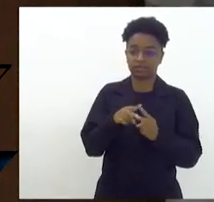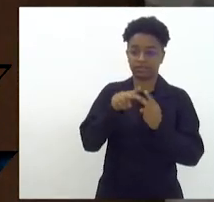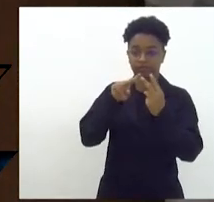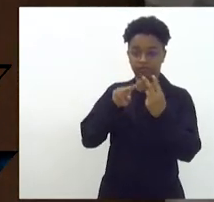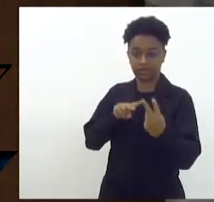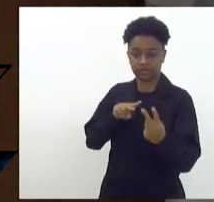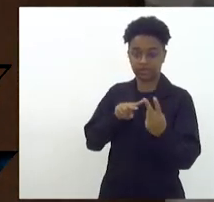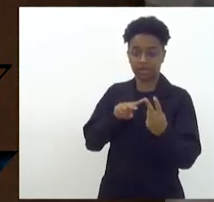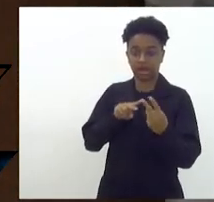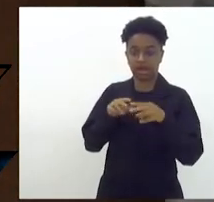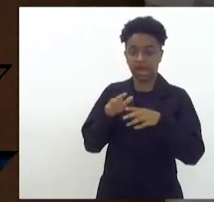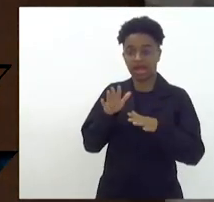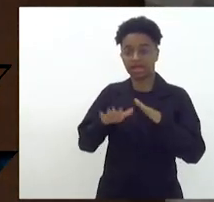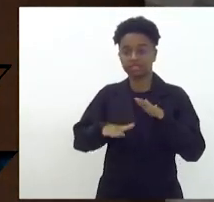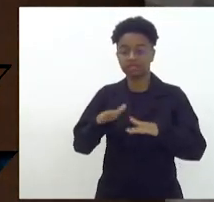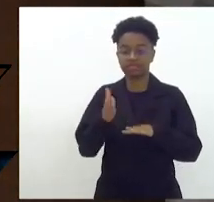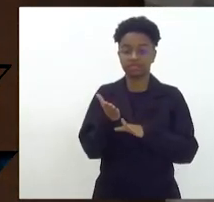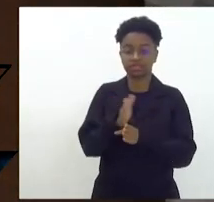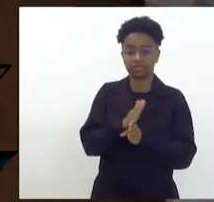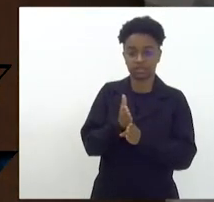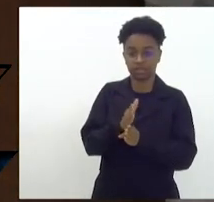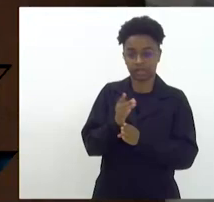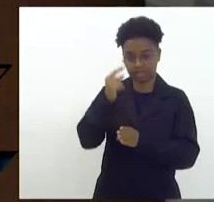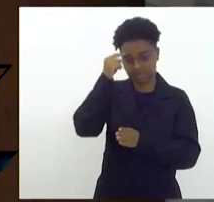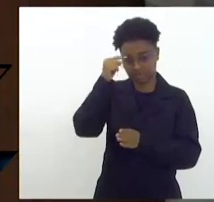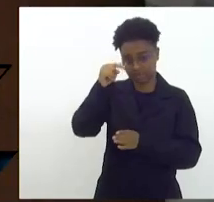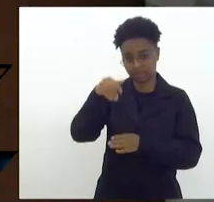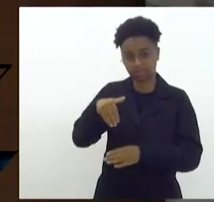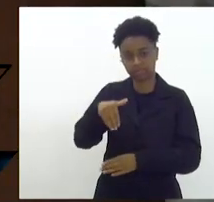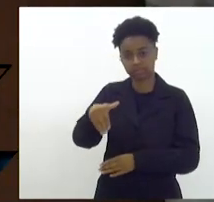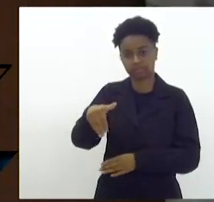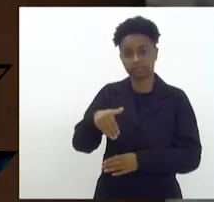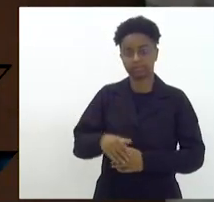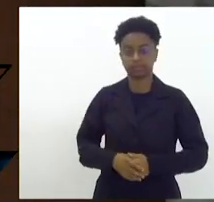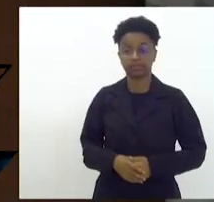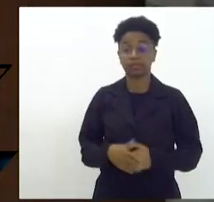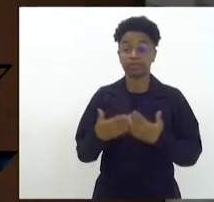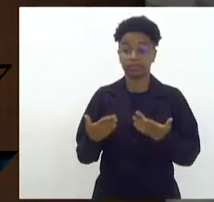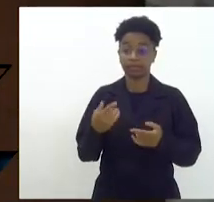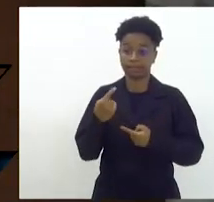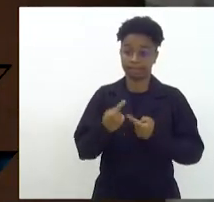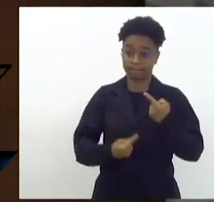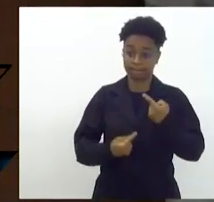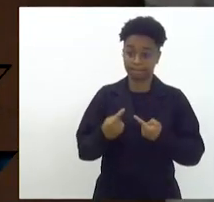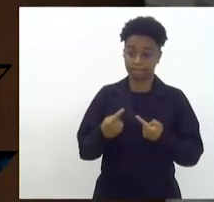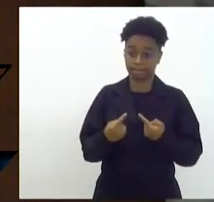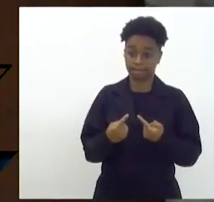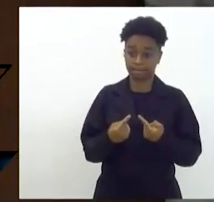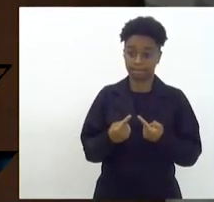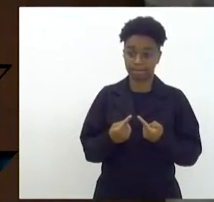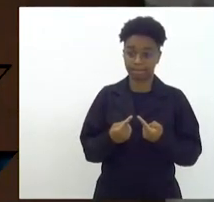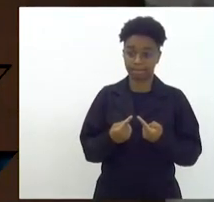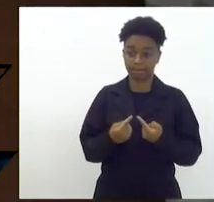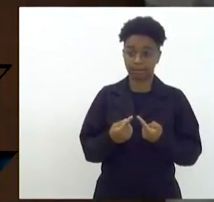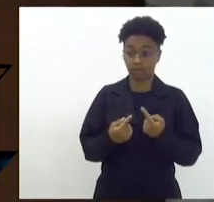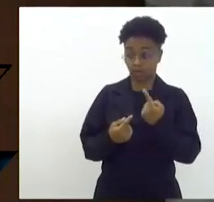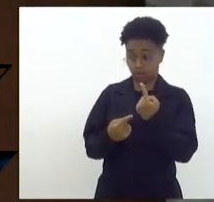de formas híbridas esta semana e um debate presidente que essa casa vem travando